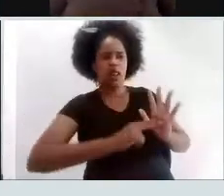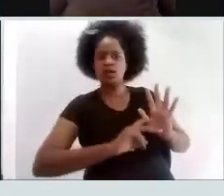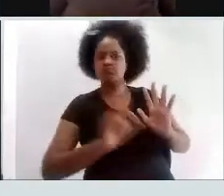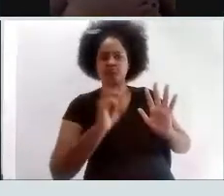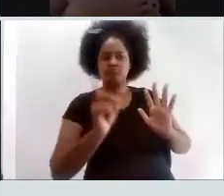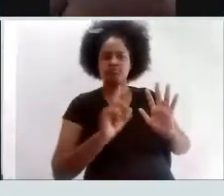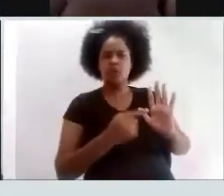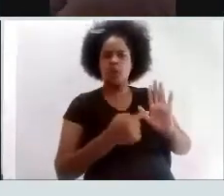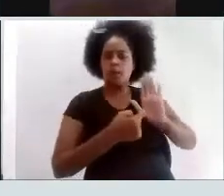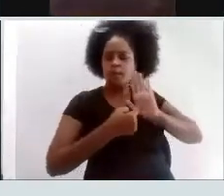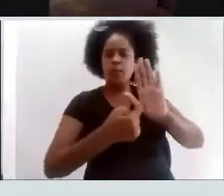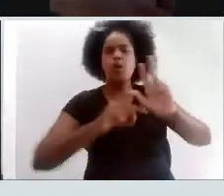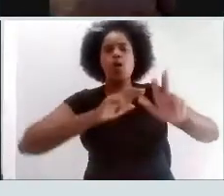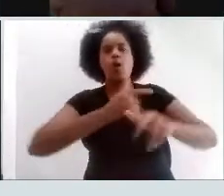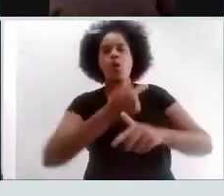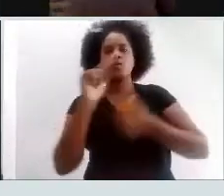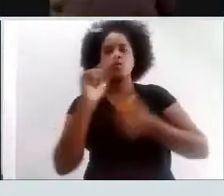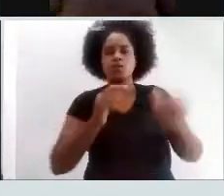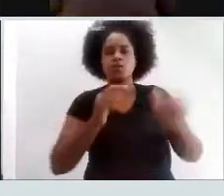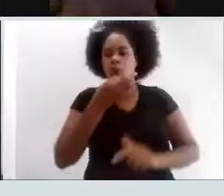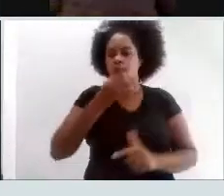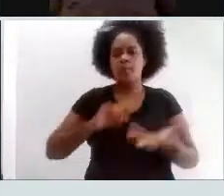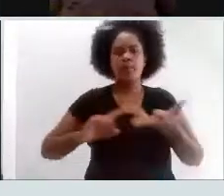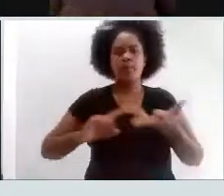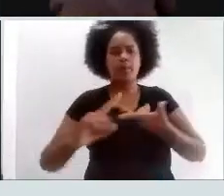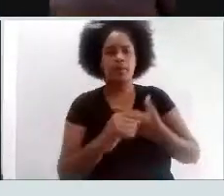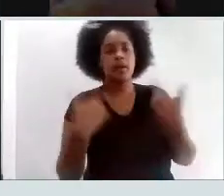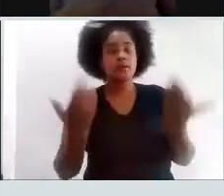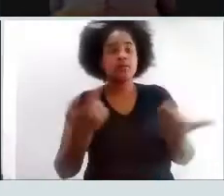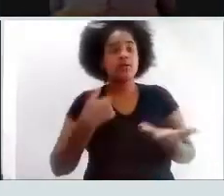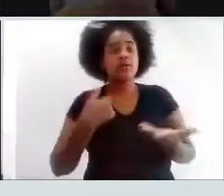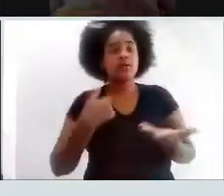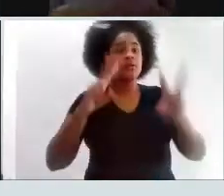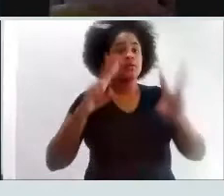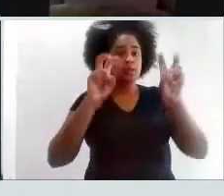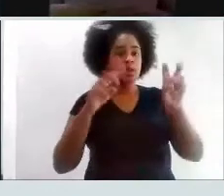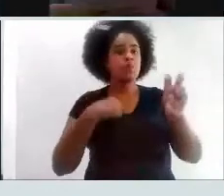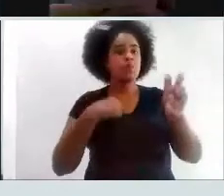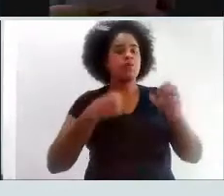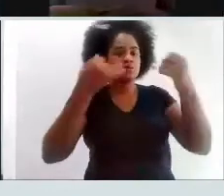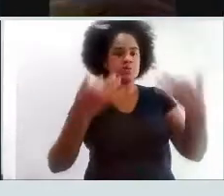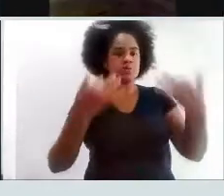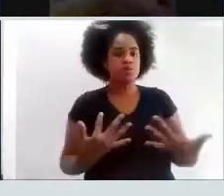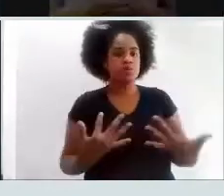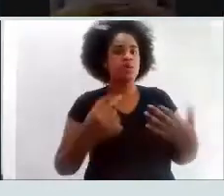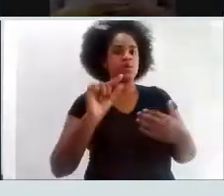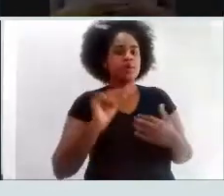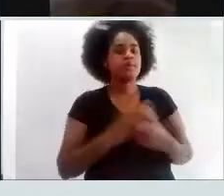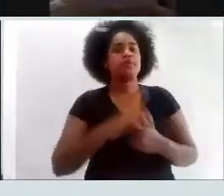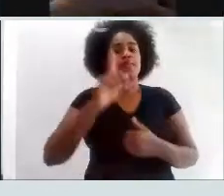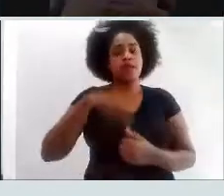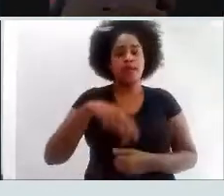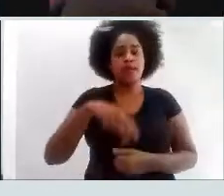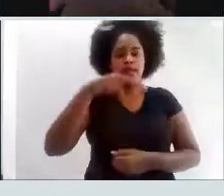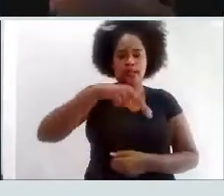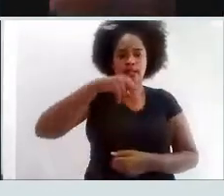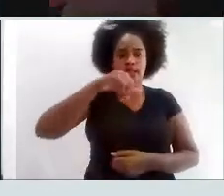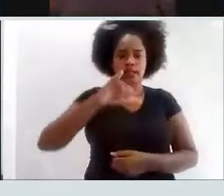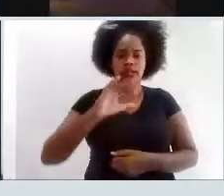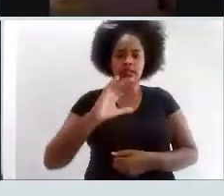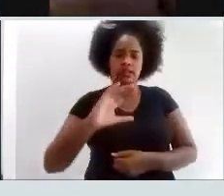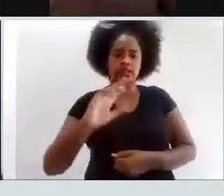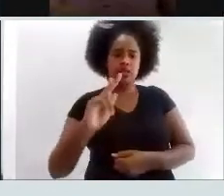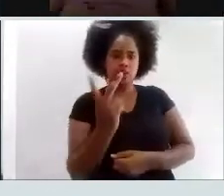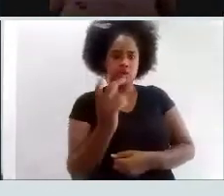o lixo e a sociedade de consumo no Brasil. Então, vocês não podem só ficar falando, o lixo é isso,